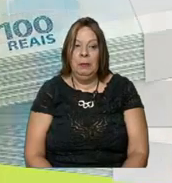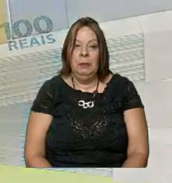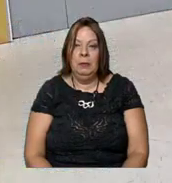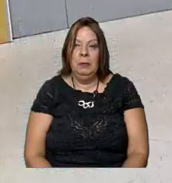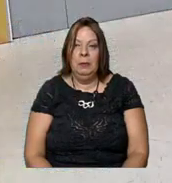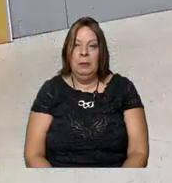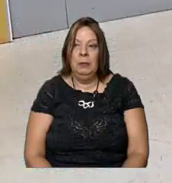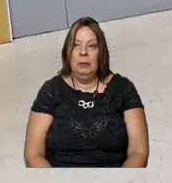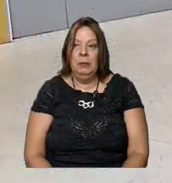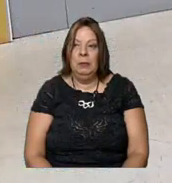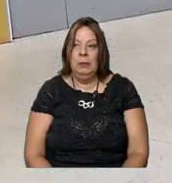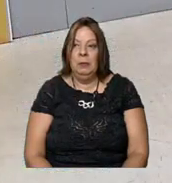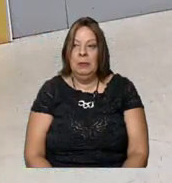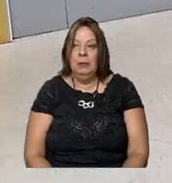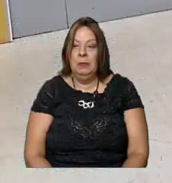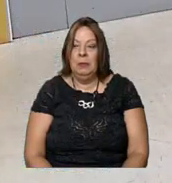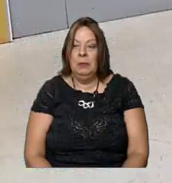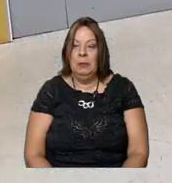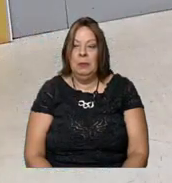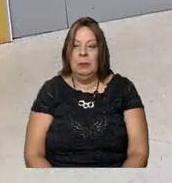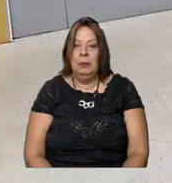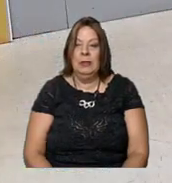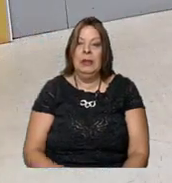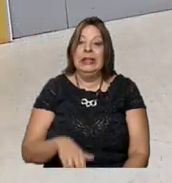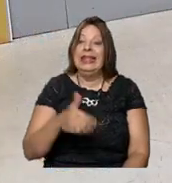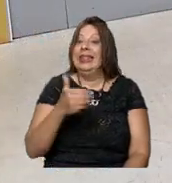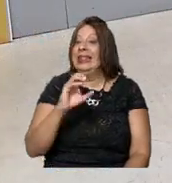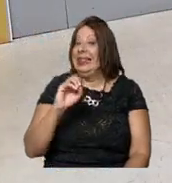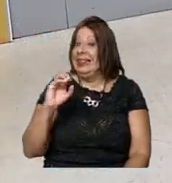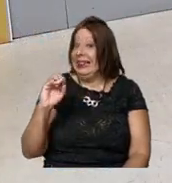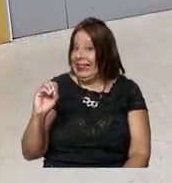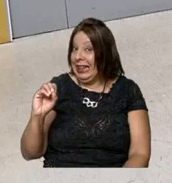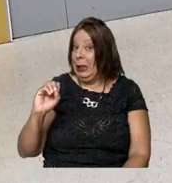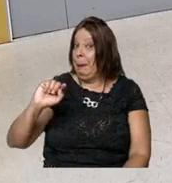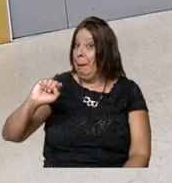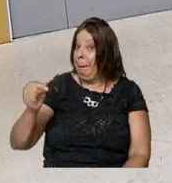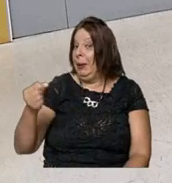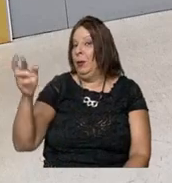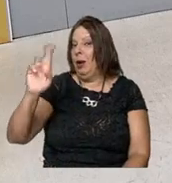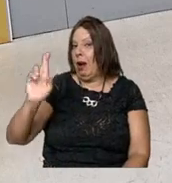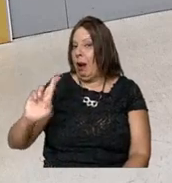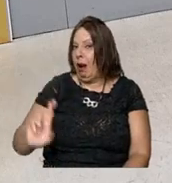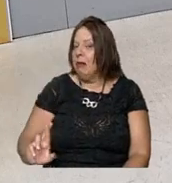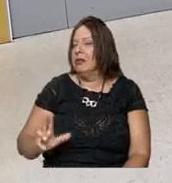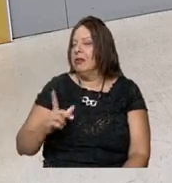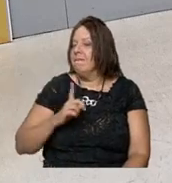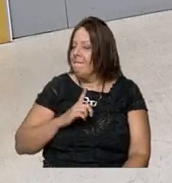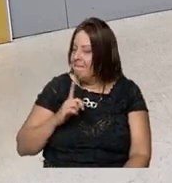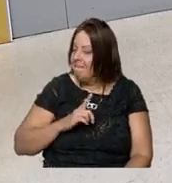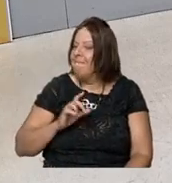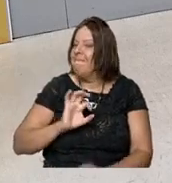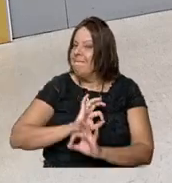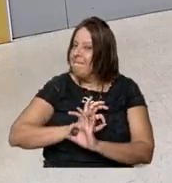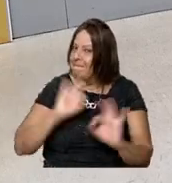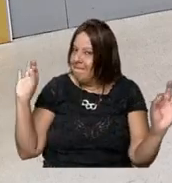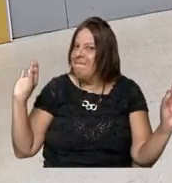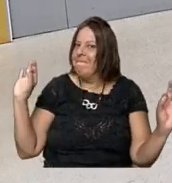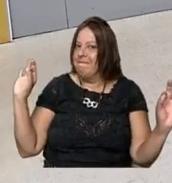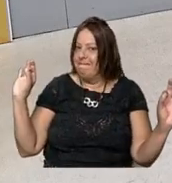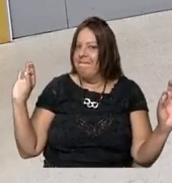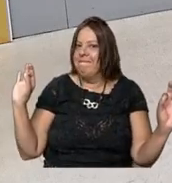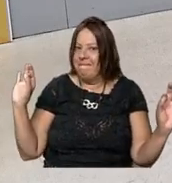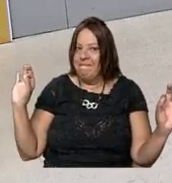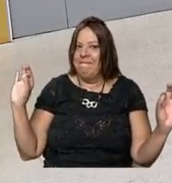Show! Queridão, hein, Júnior? 100 comentários, sensacional, 100 igual, 100